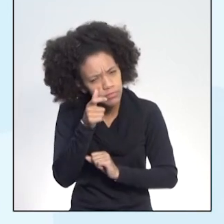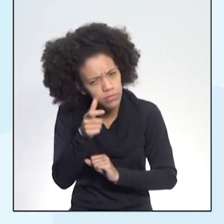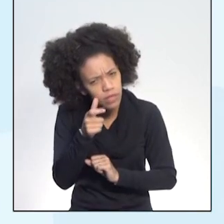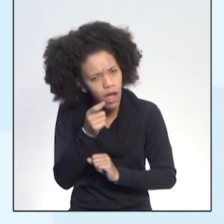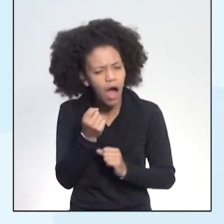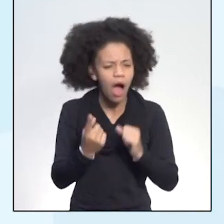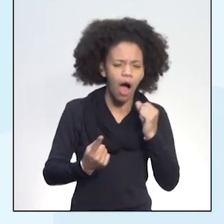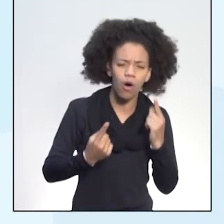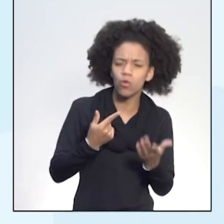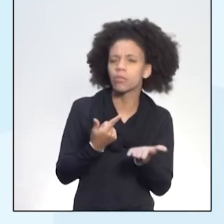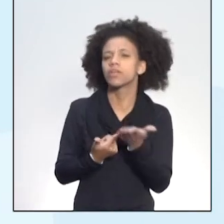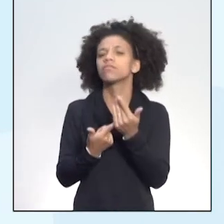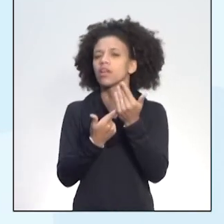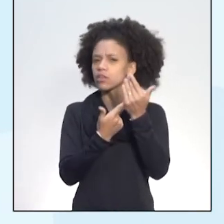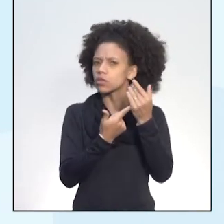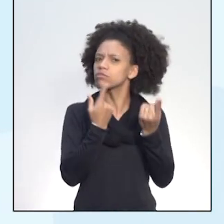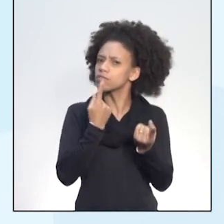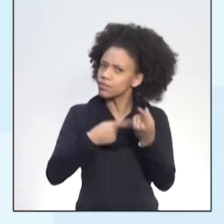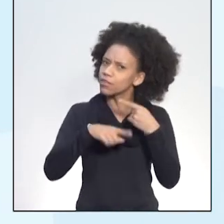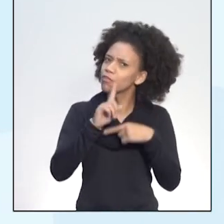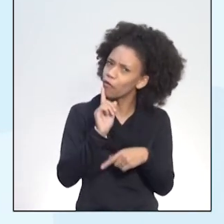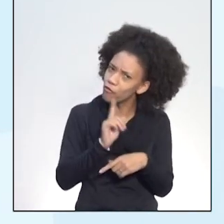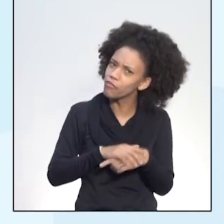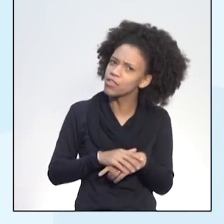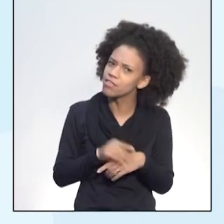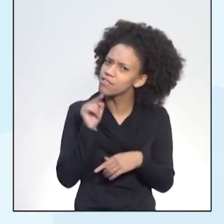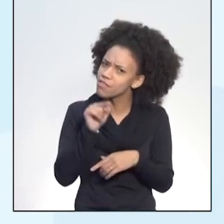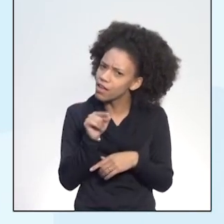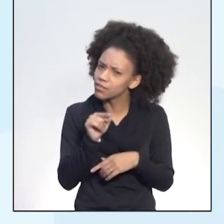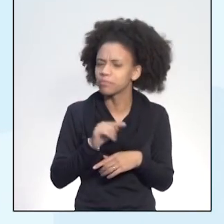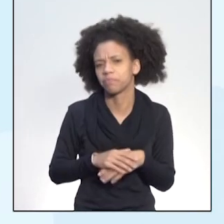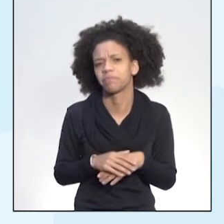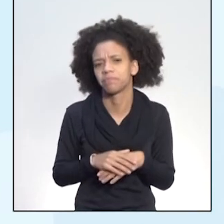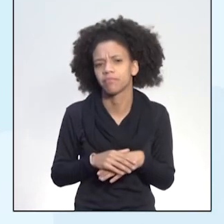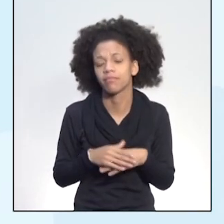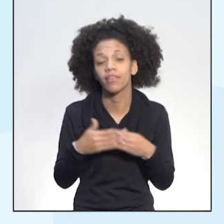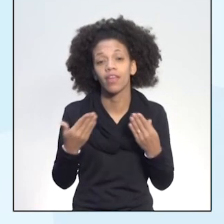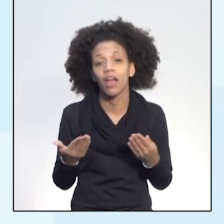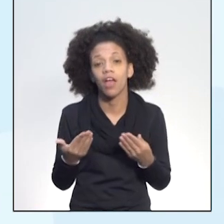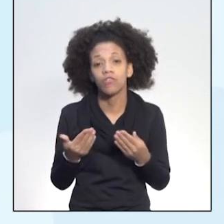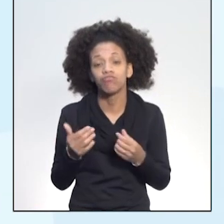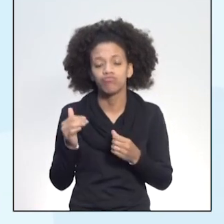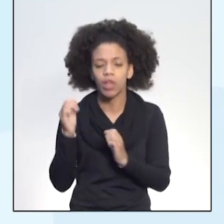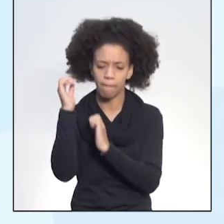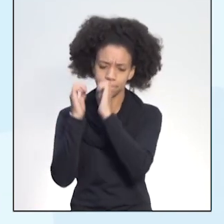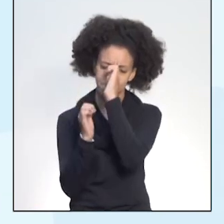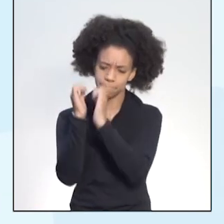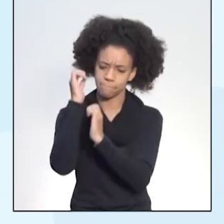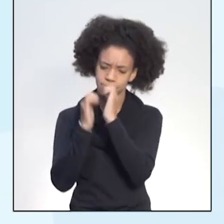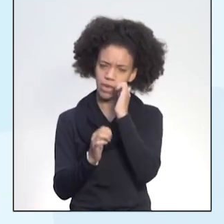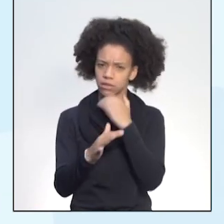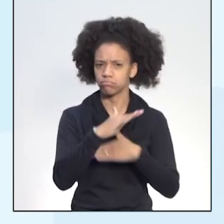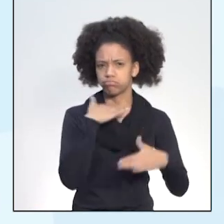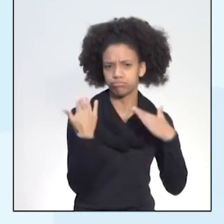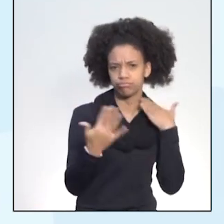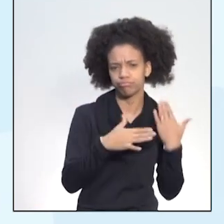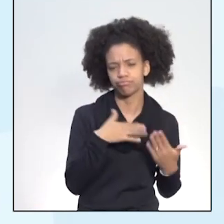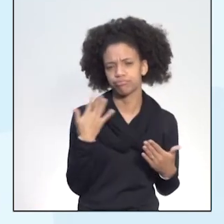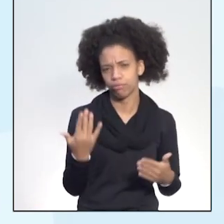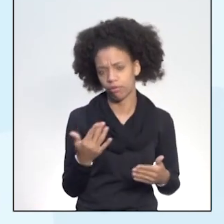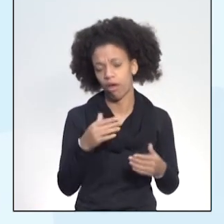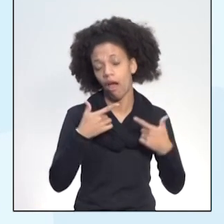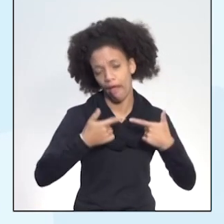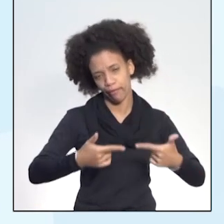algumas tecnologias desenvolvidas nesse período aí, a fim de produzir máquinas de destruição e guerra, como nós